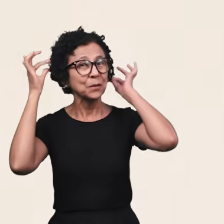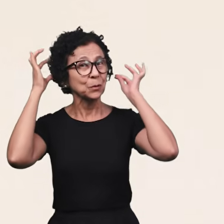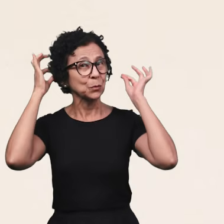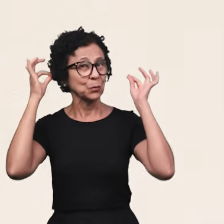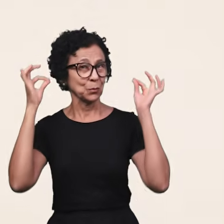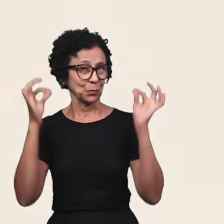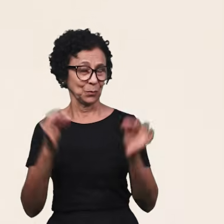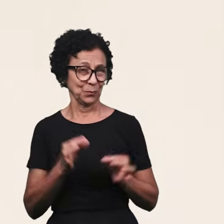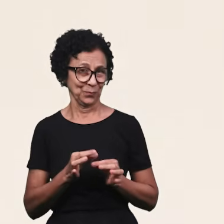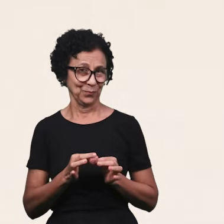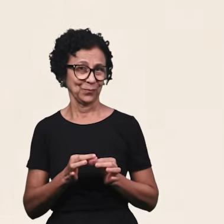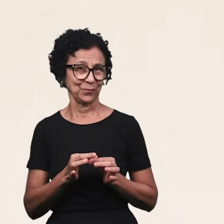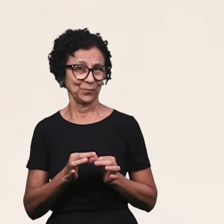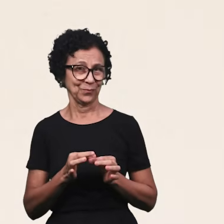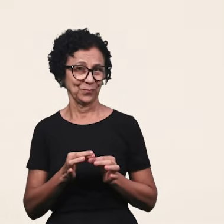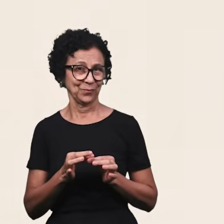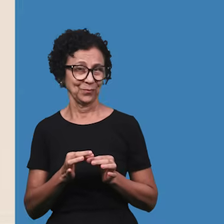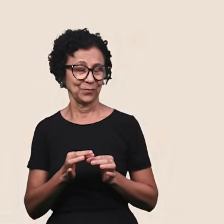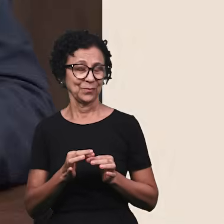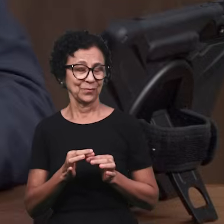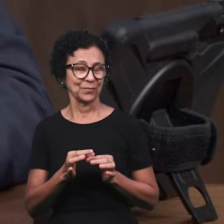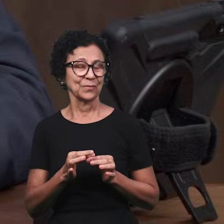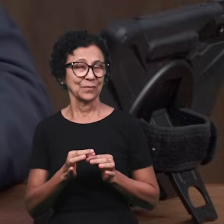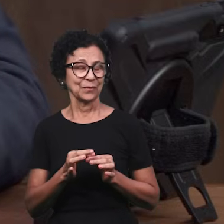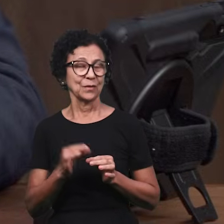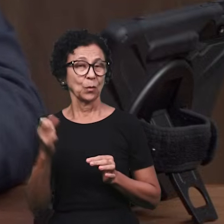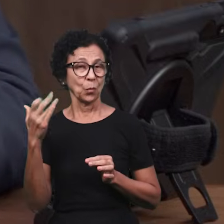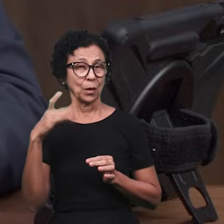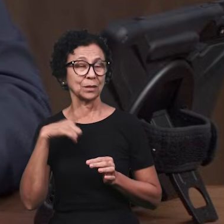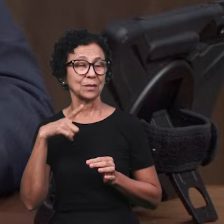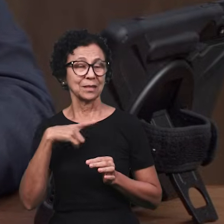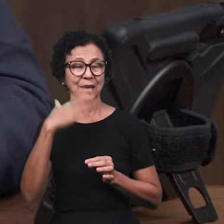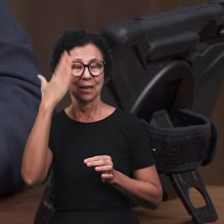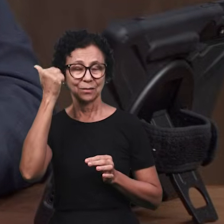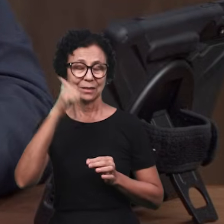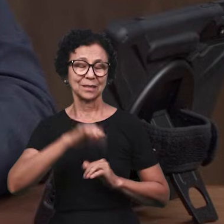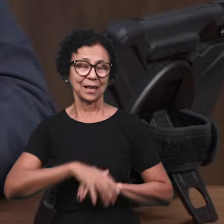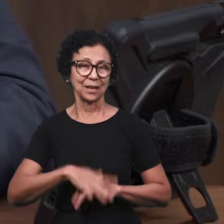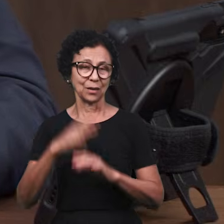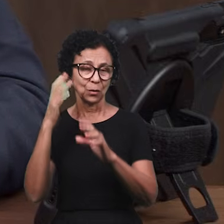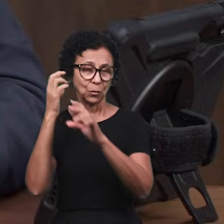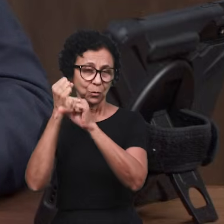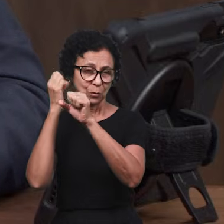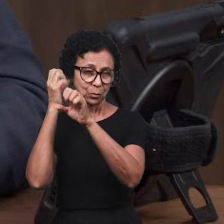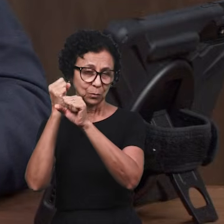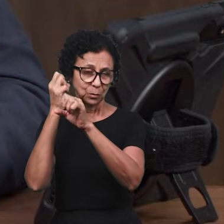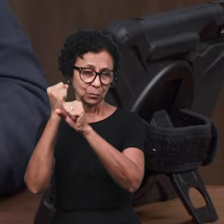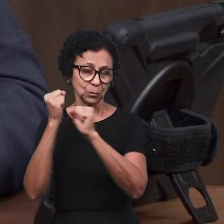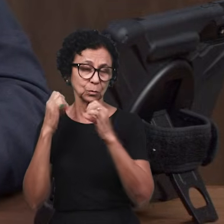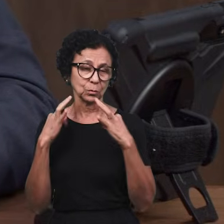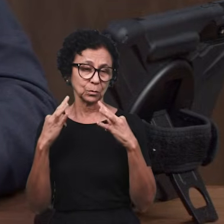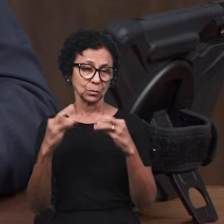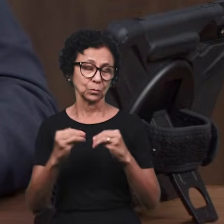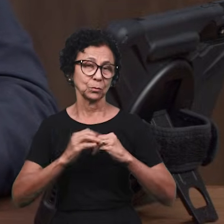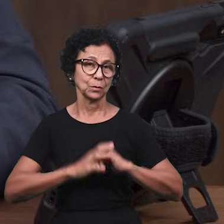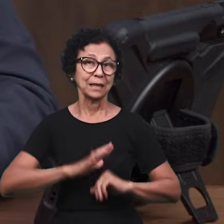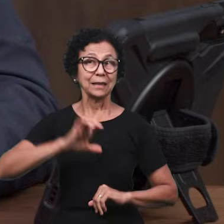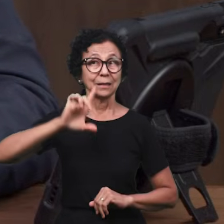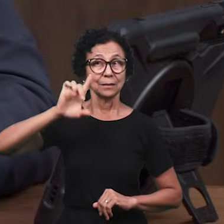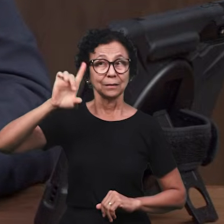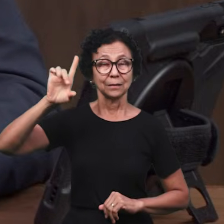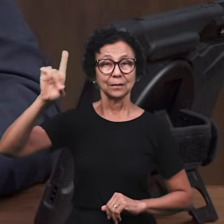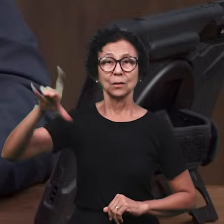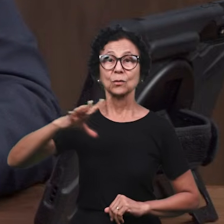todos contados. Essa passagem fala a respeito de um Deus que conhece